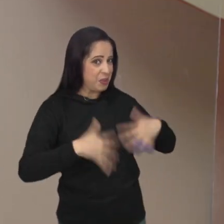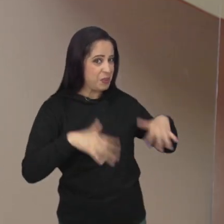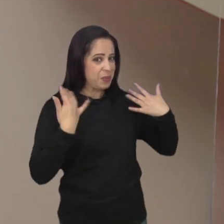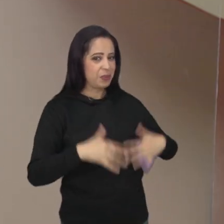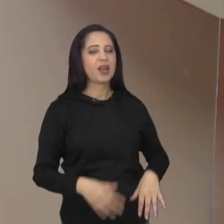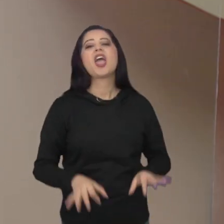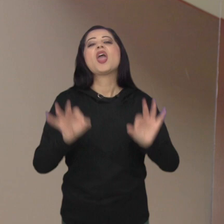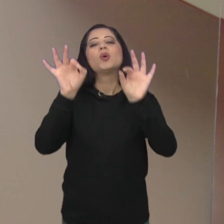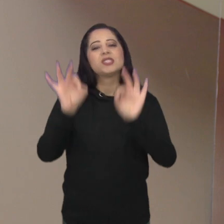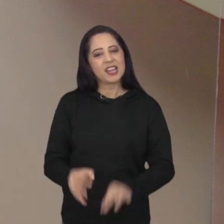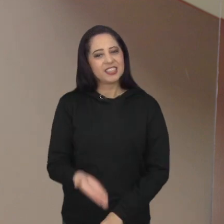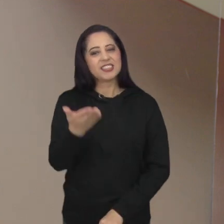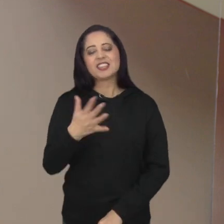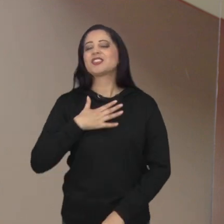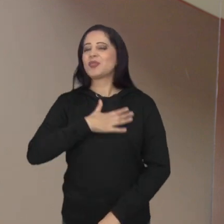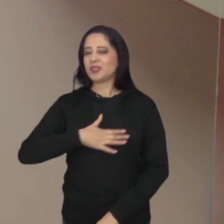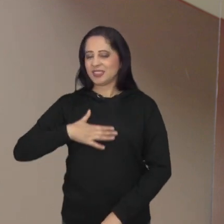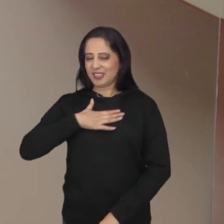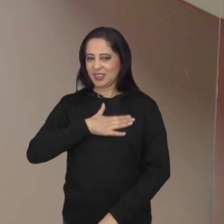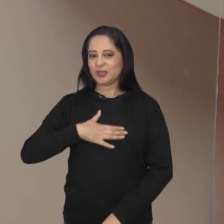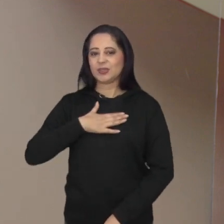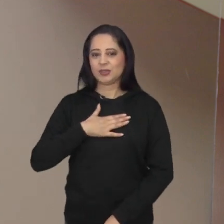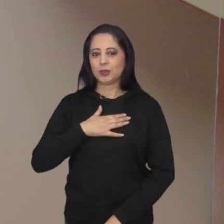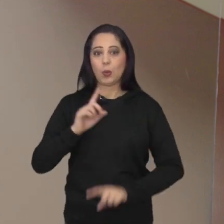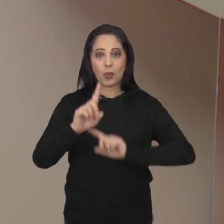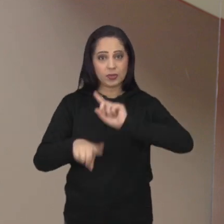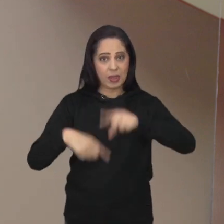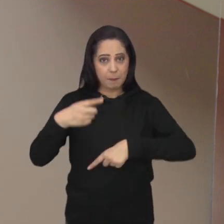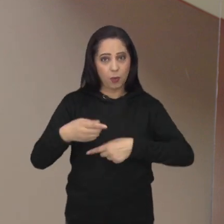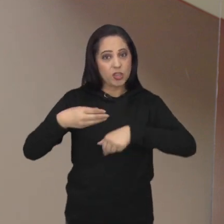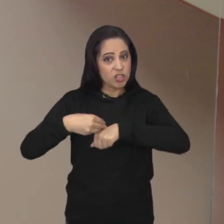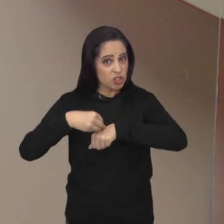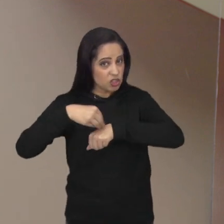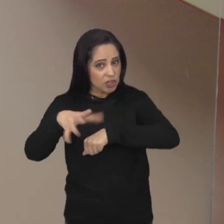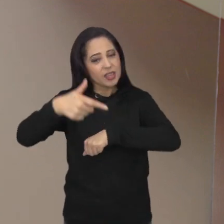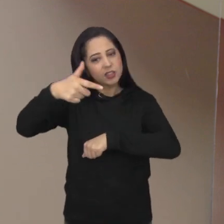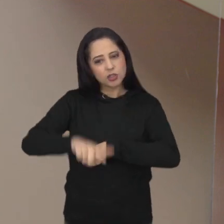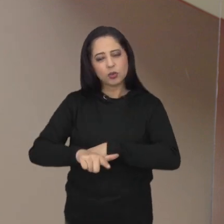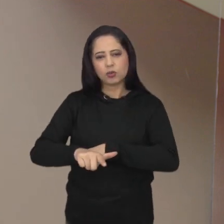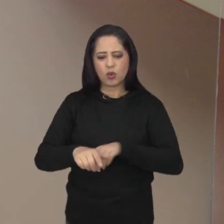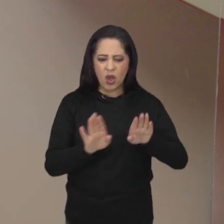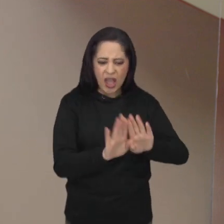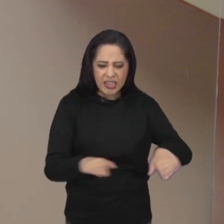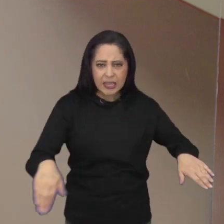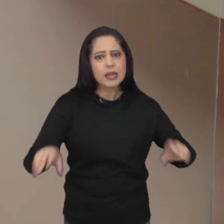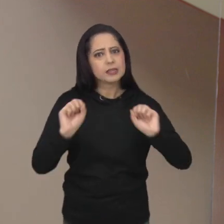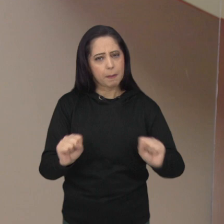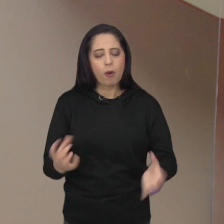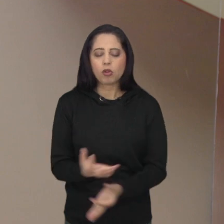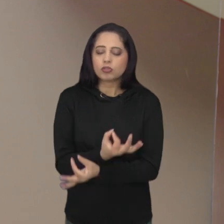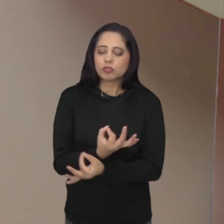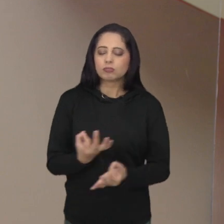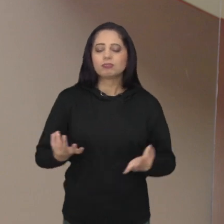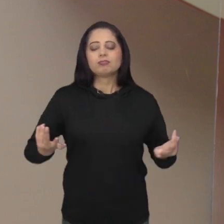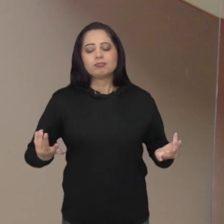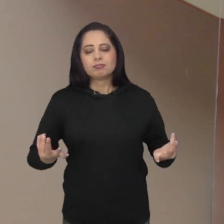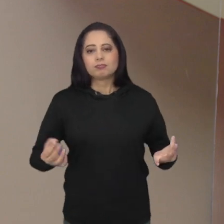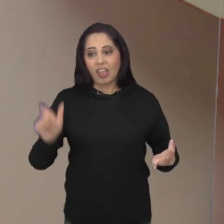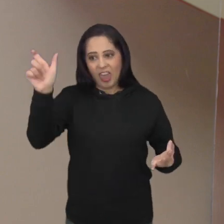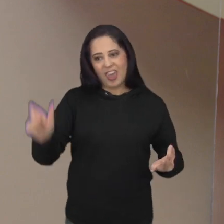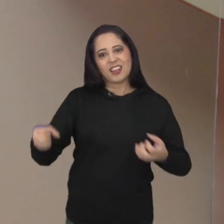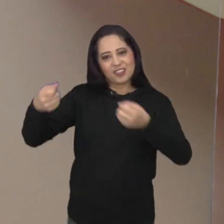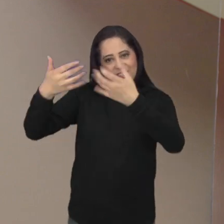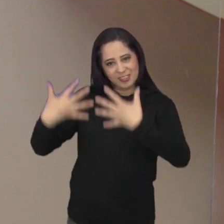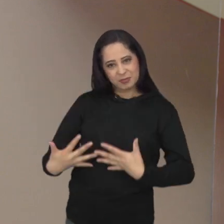programa! Tenho certeza que você está curtindo também em casa. Daqui a pouquinho a gente volta com outras dicas. Será que criança também pode meditar? O professor